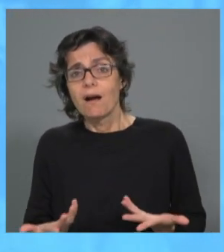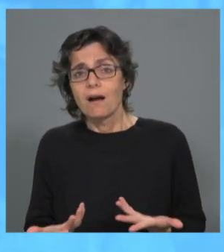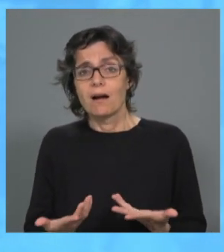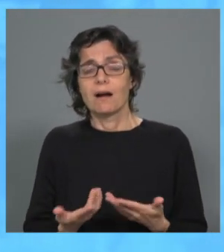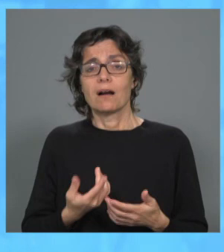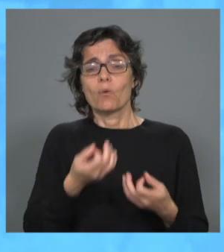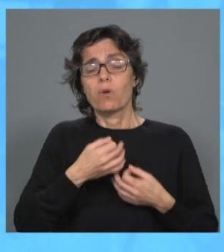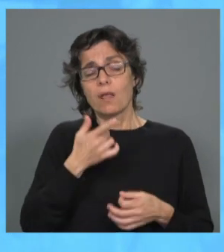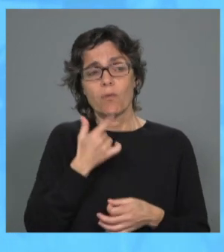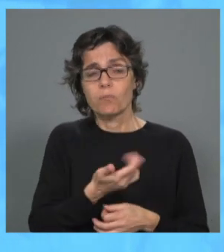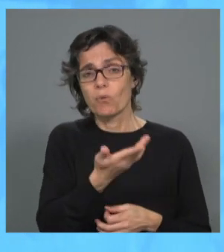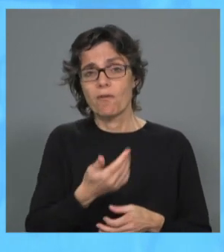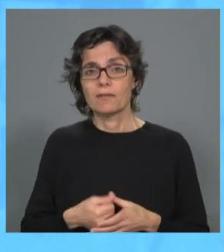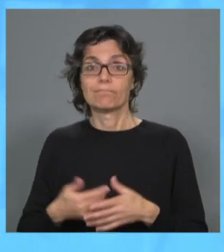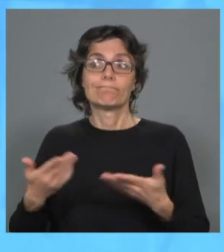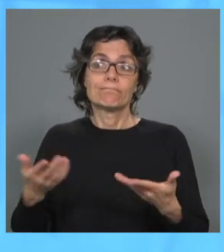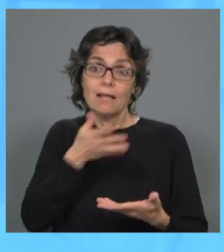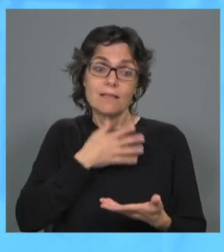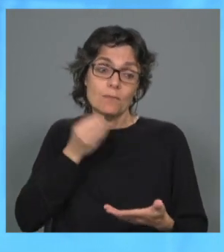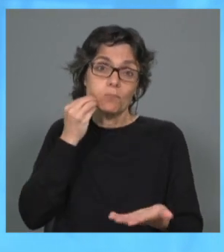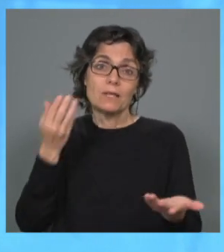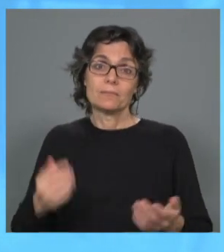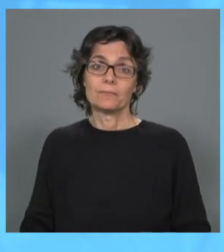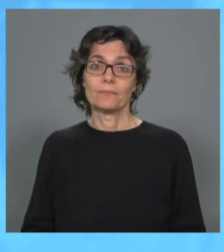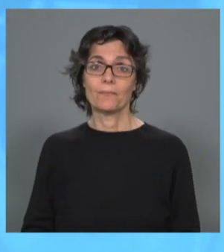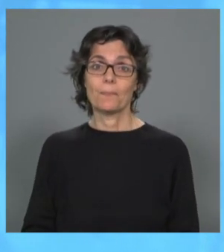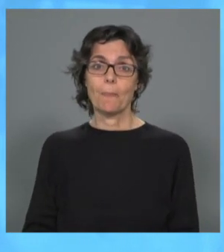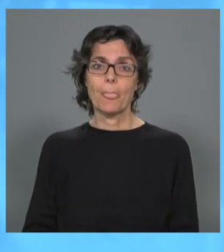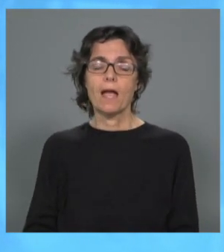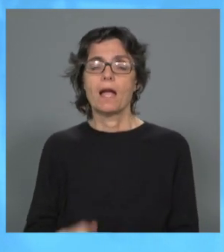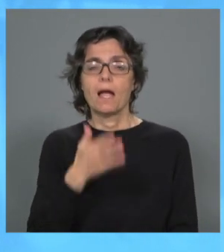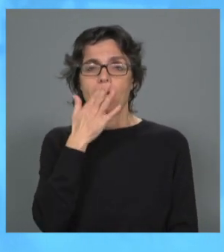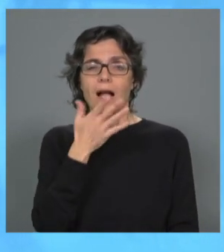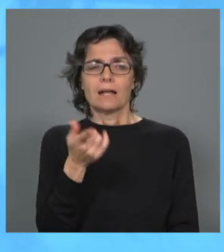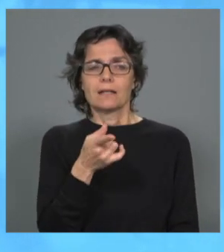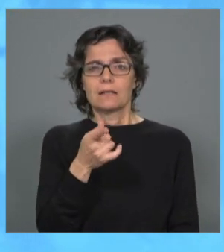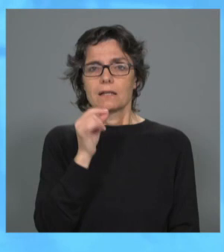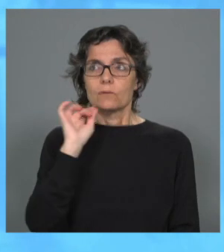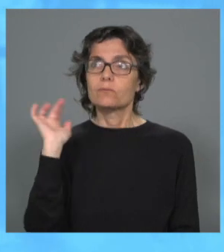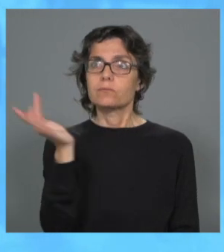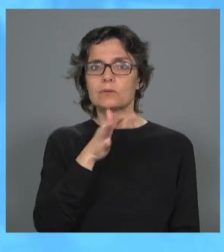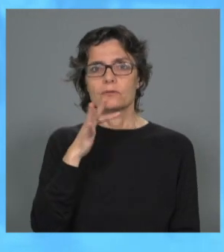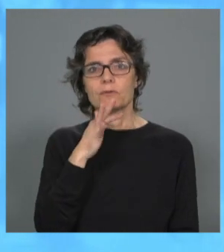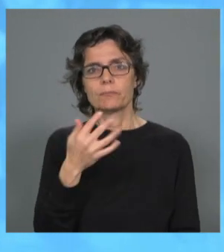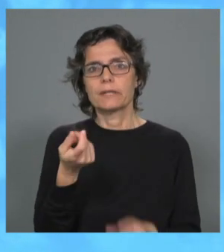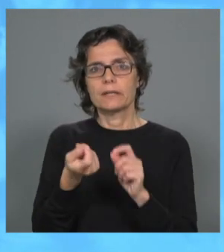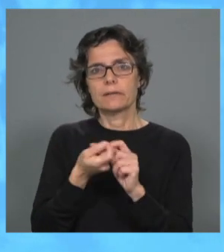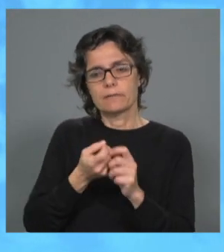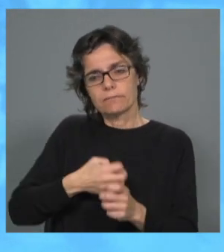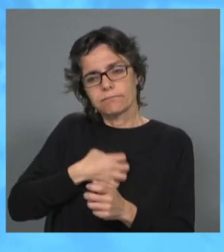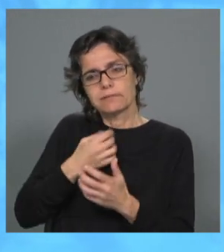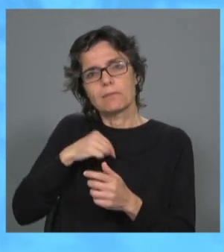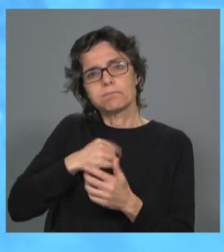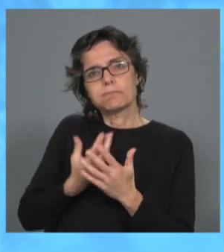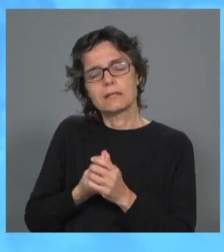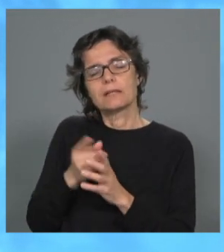cuidar de nós. E parece-me que este ambiente familiar, este ambiente de proximidade, este ambiente